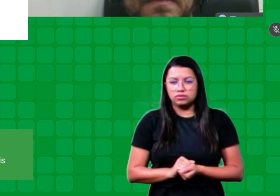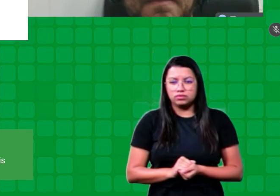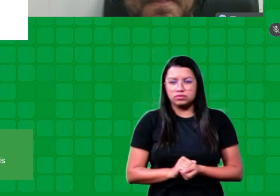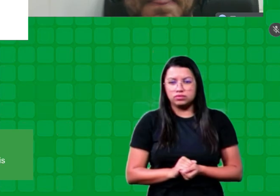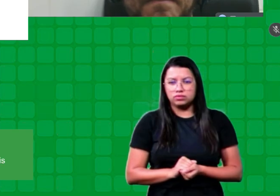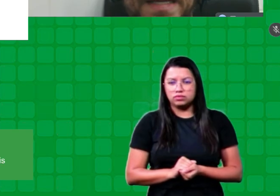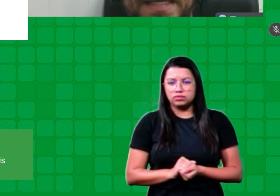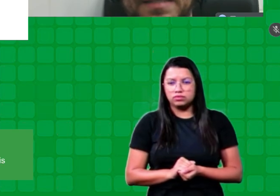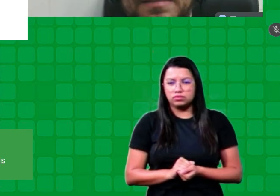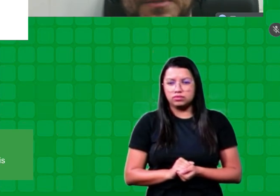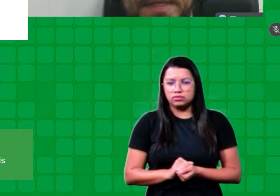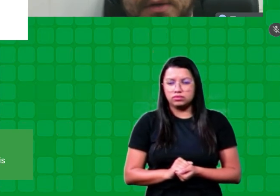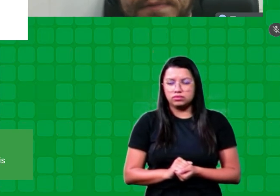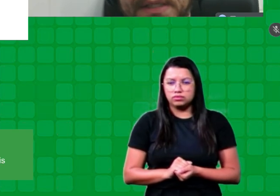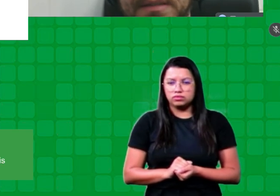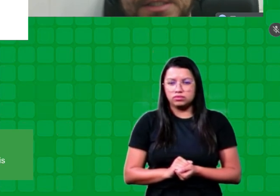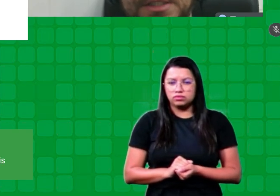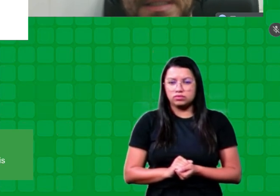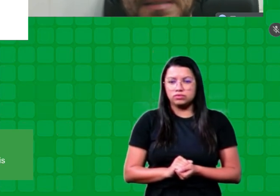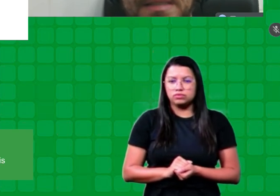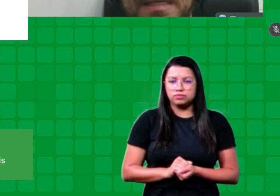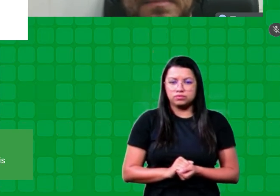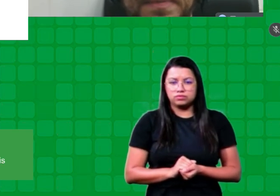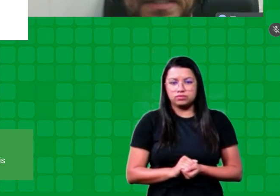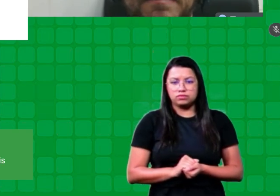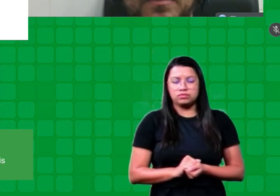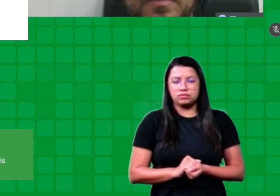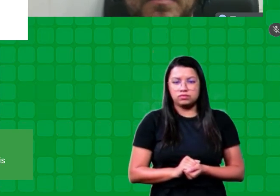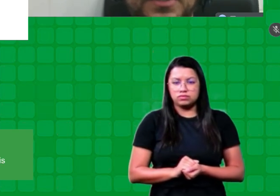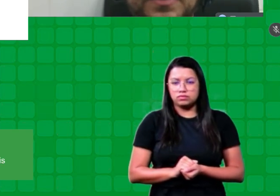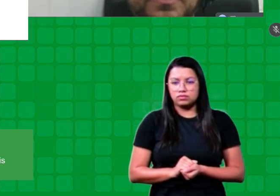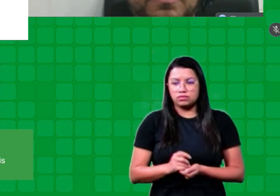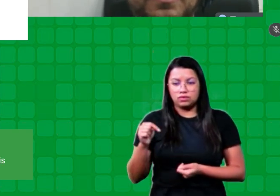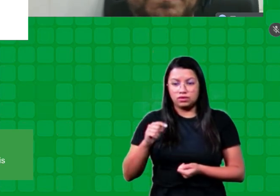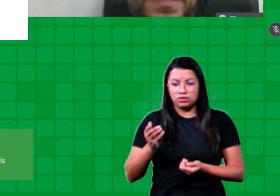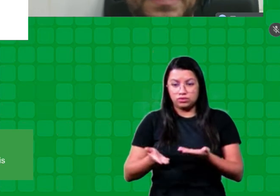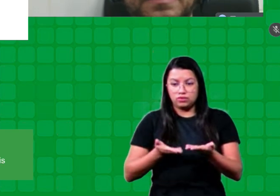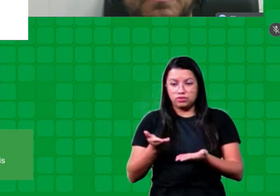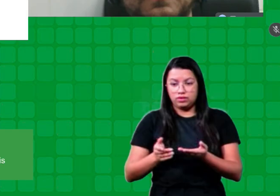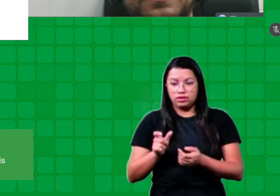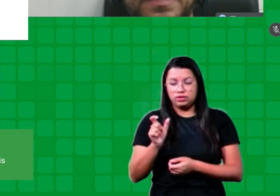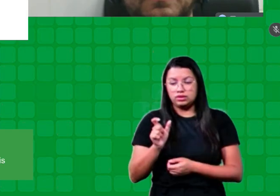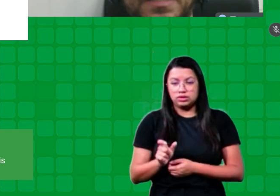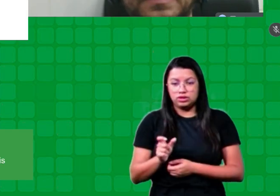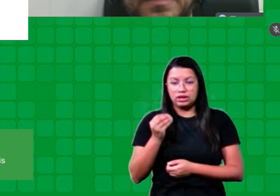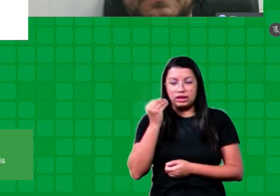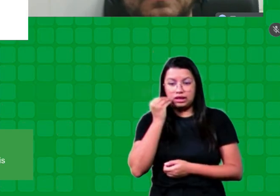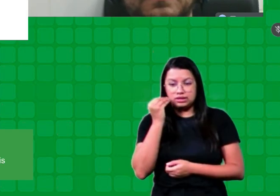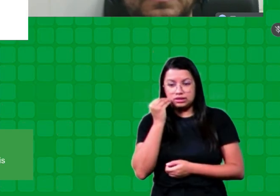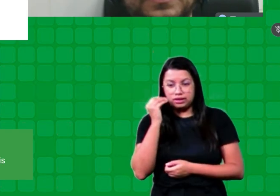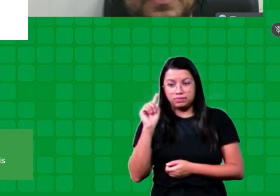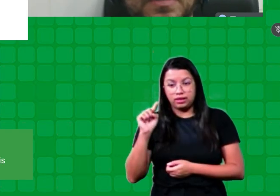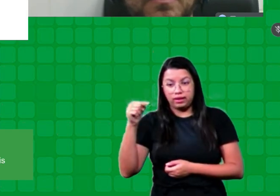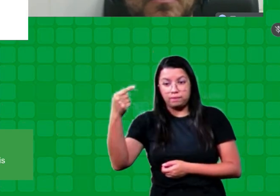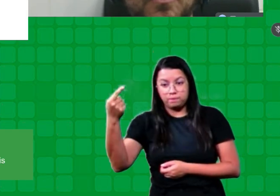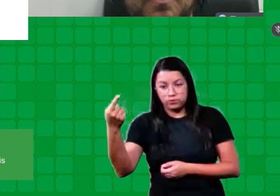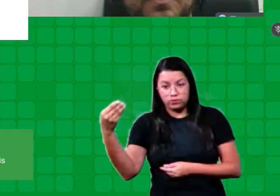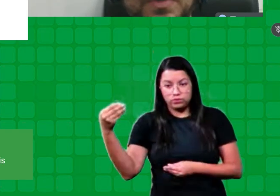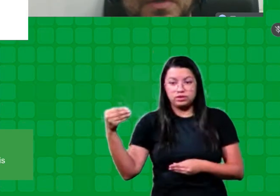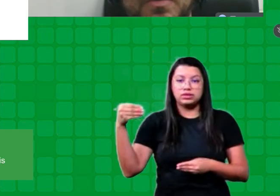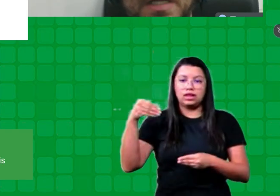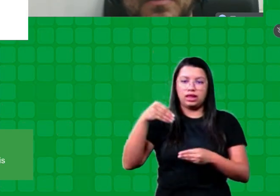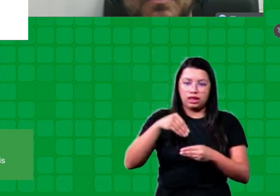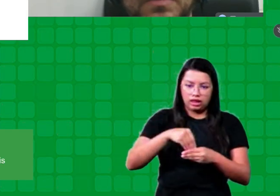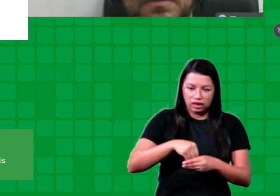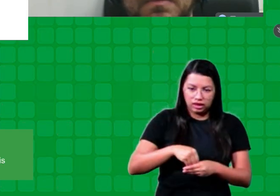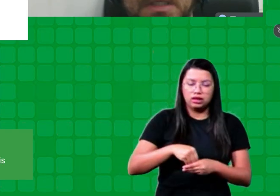para que a oferta seja testada, para que, eventualmente, esse curso passe a constar do catálogo nacional como